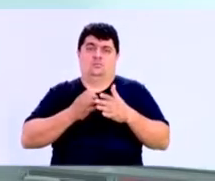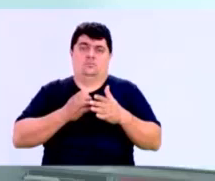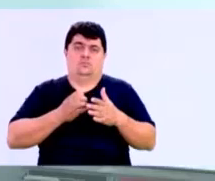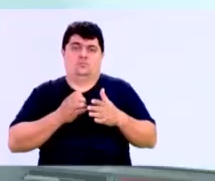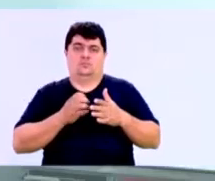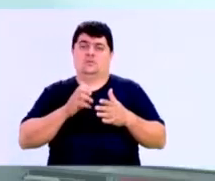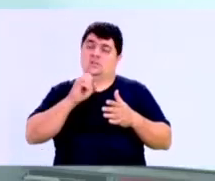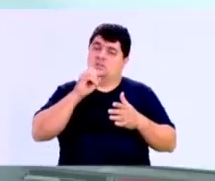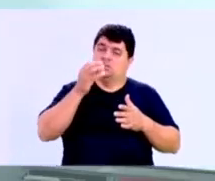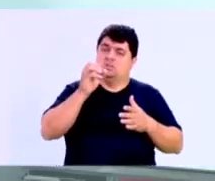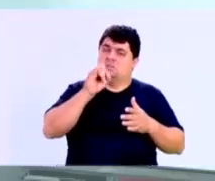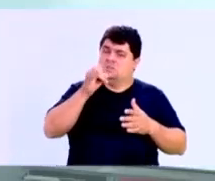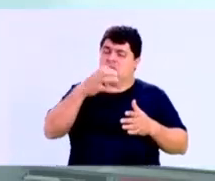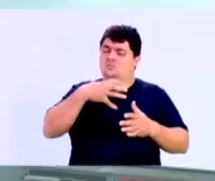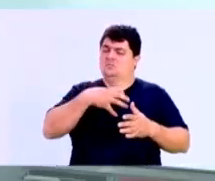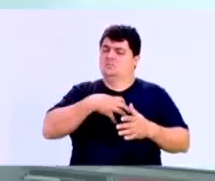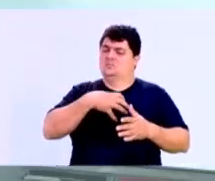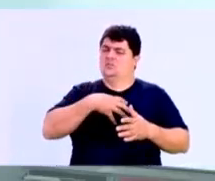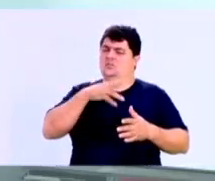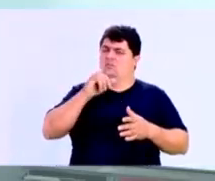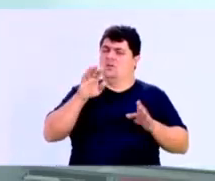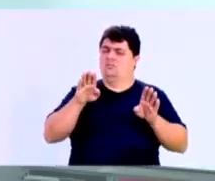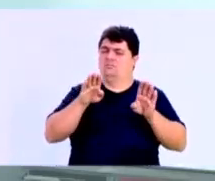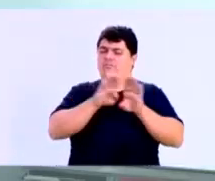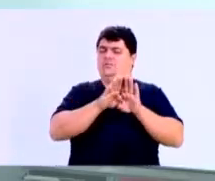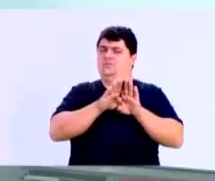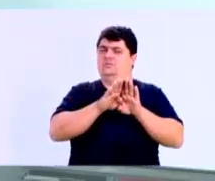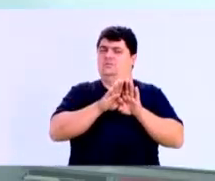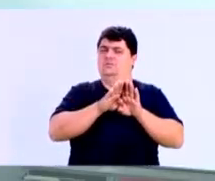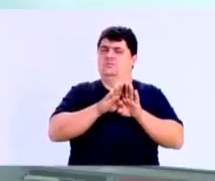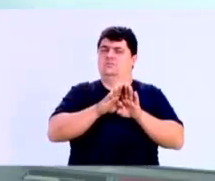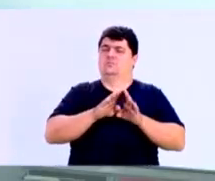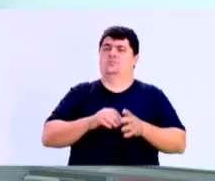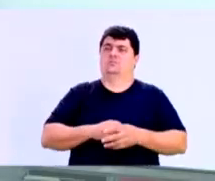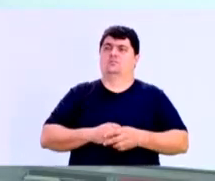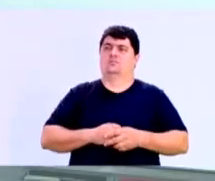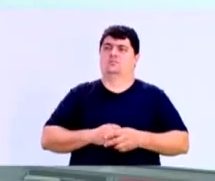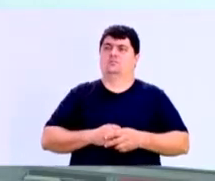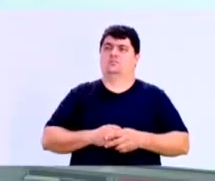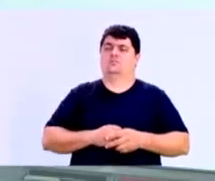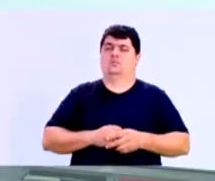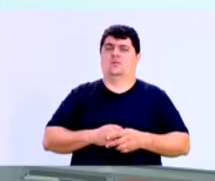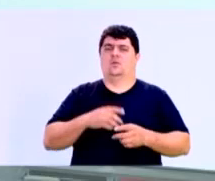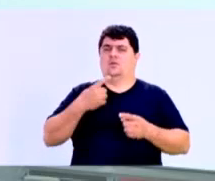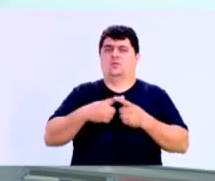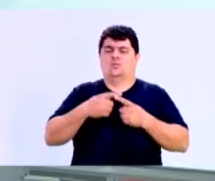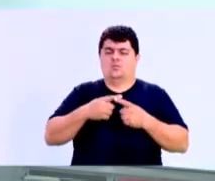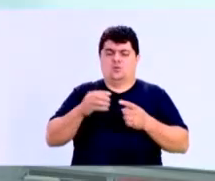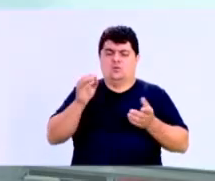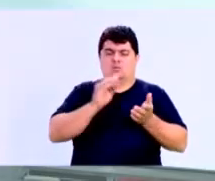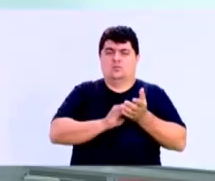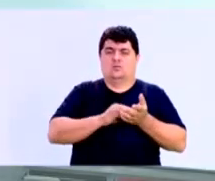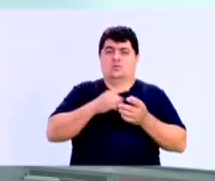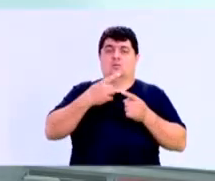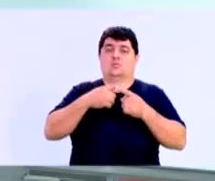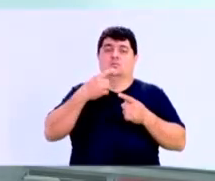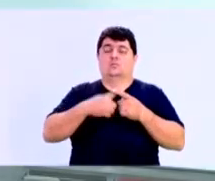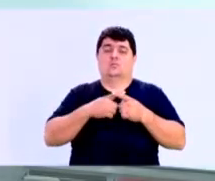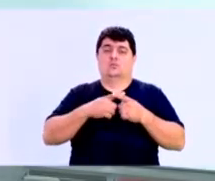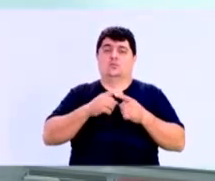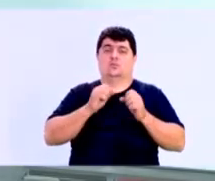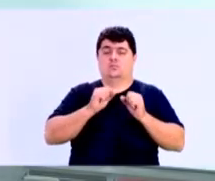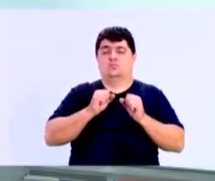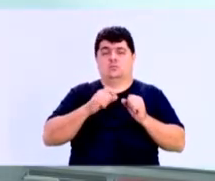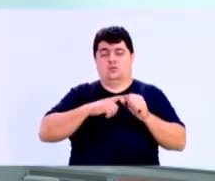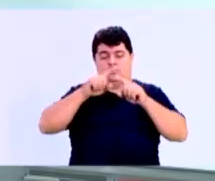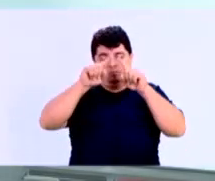vai falir. Isso é chamado de método de previsão de falência. Ok? E aí, por que a gente trouxe esse assunto? Para a gente colocar que existem